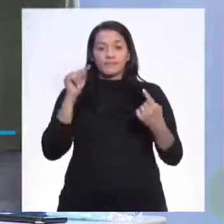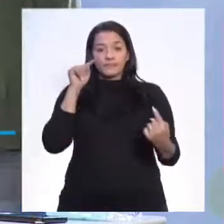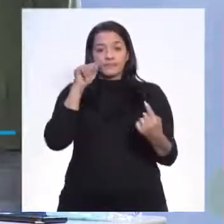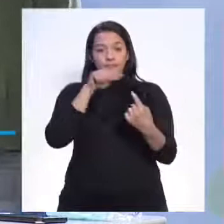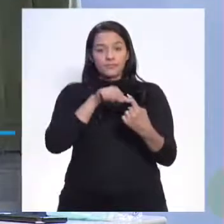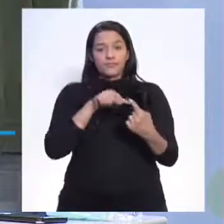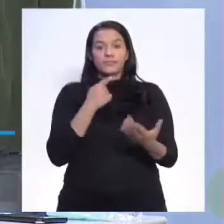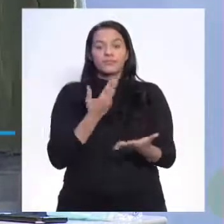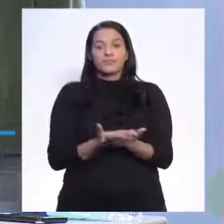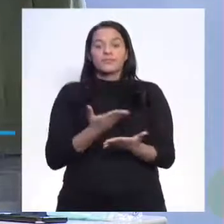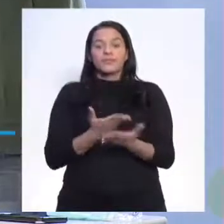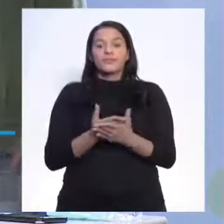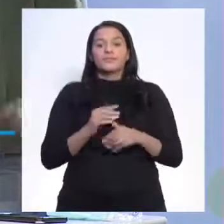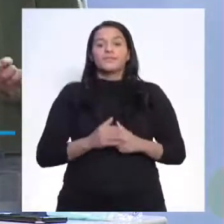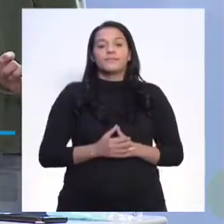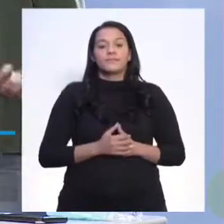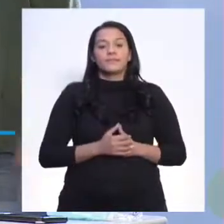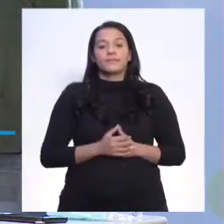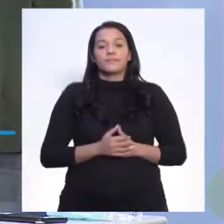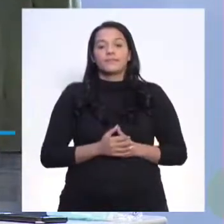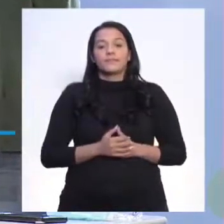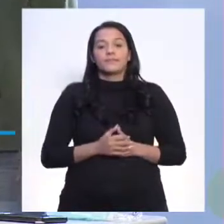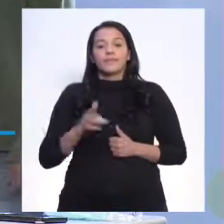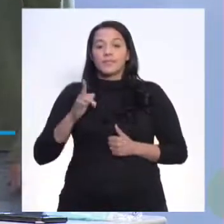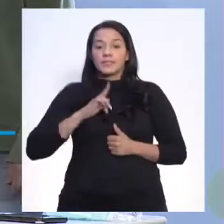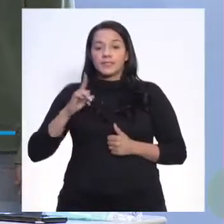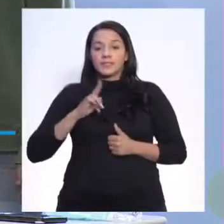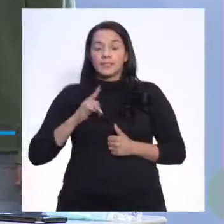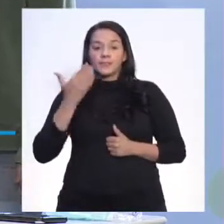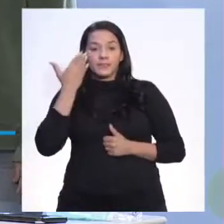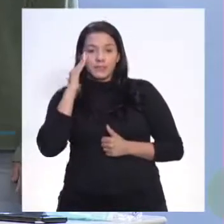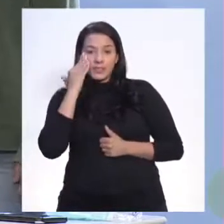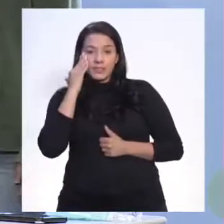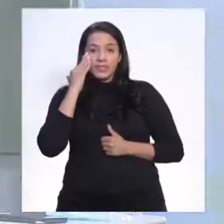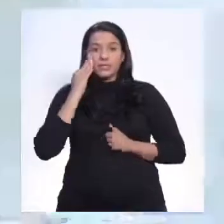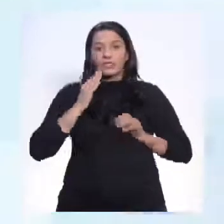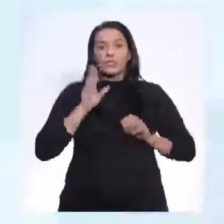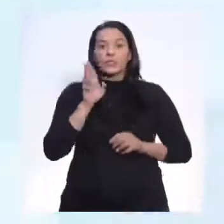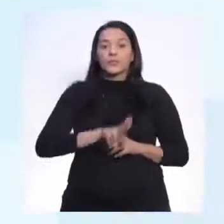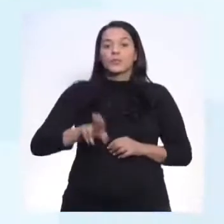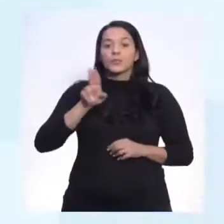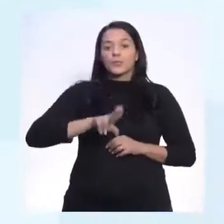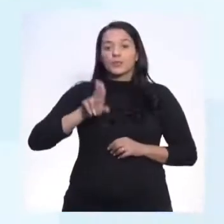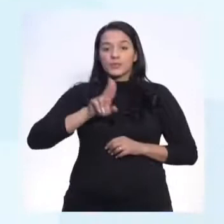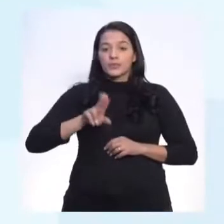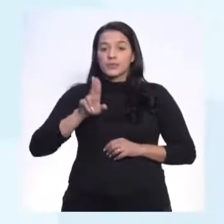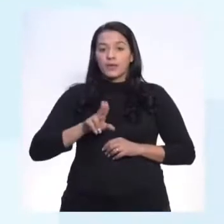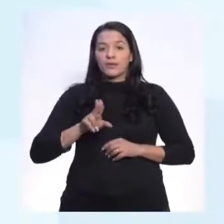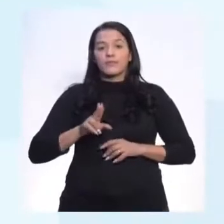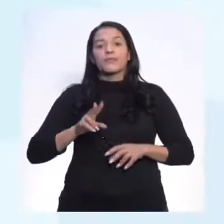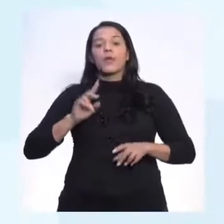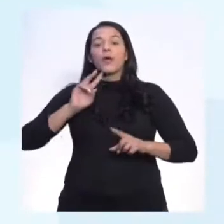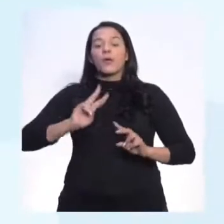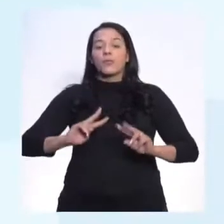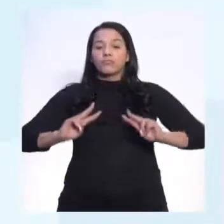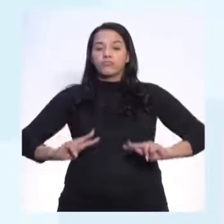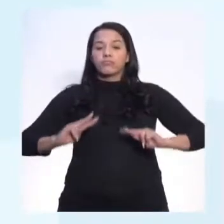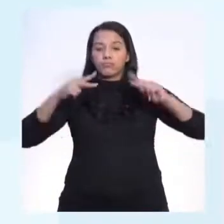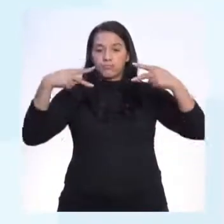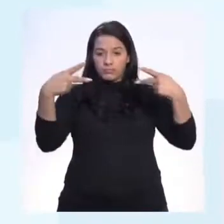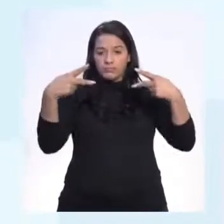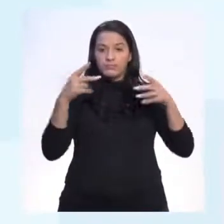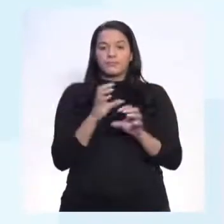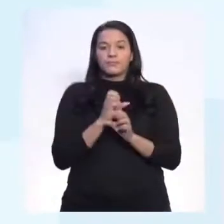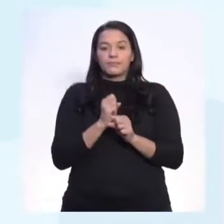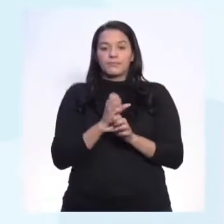da nossa aula. Então, nós temos aí compreender e utilizar o princípio multiplicativo da